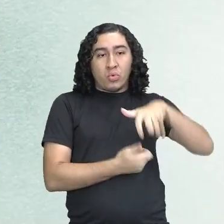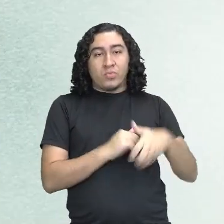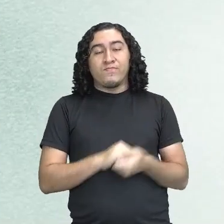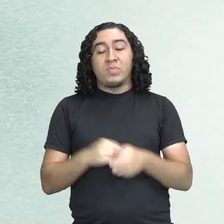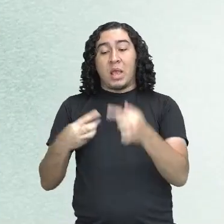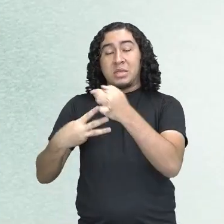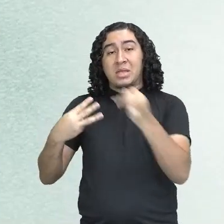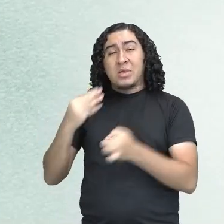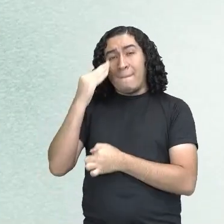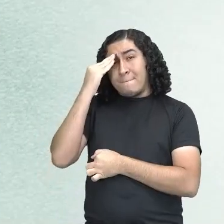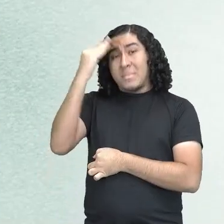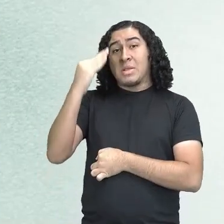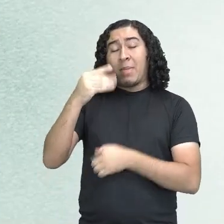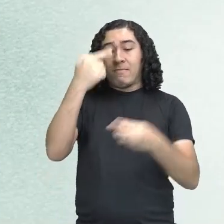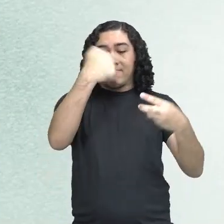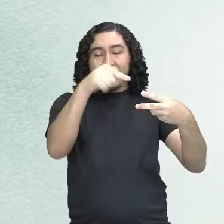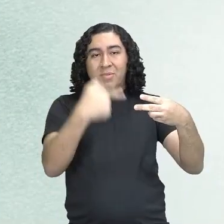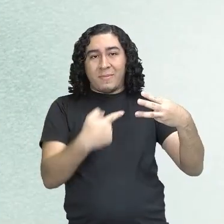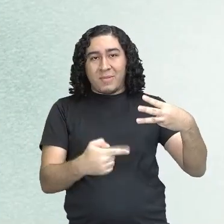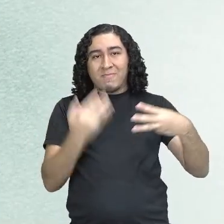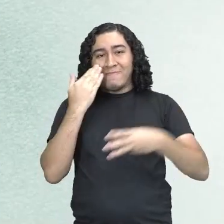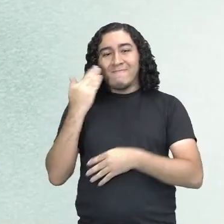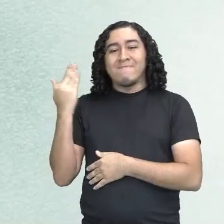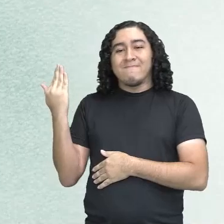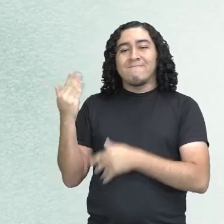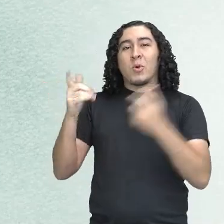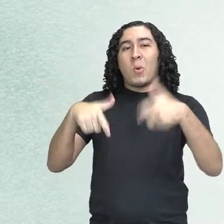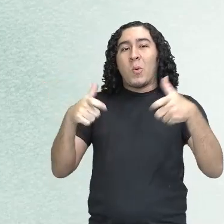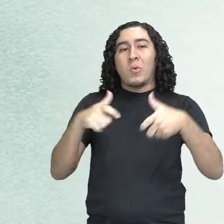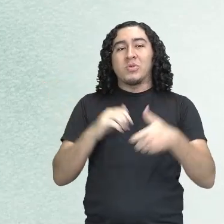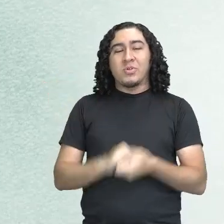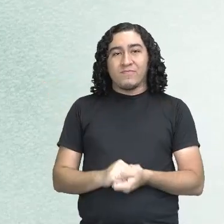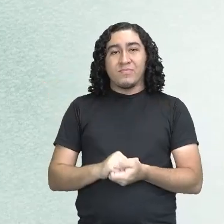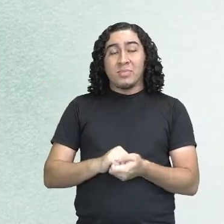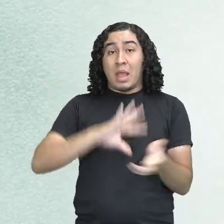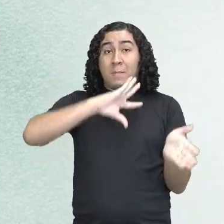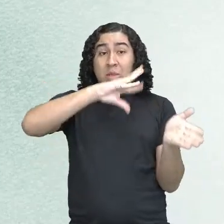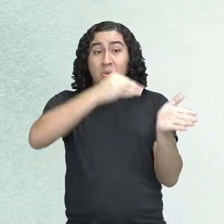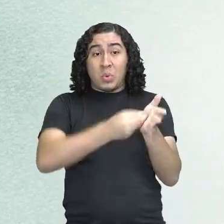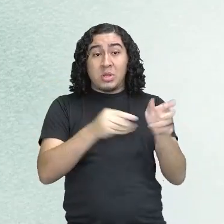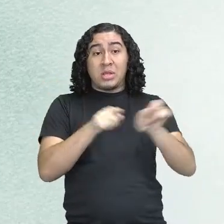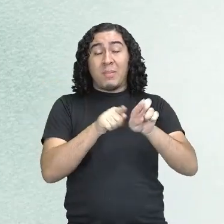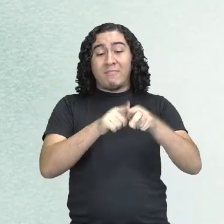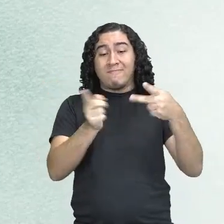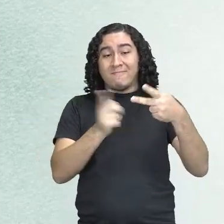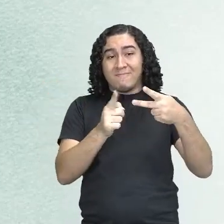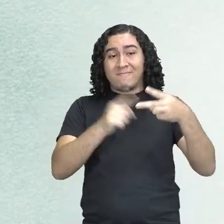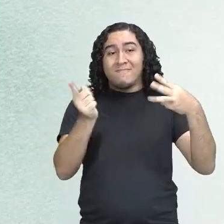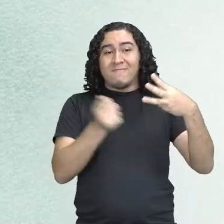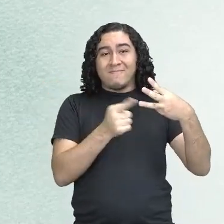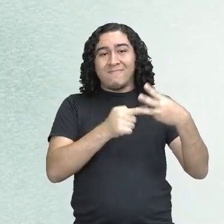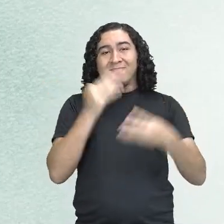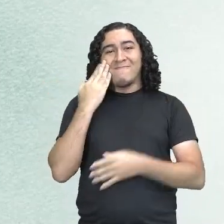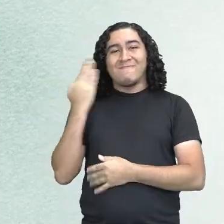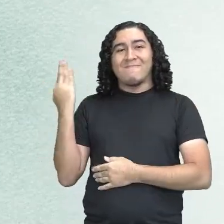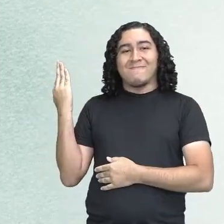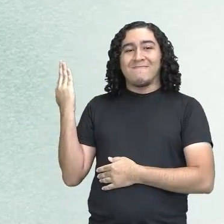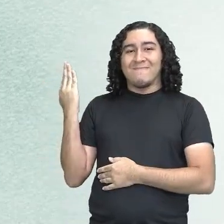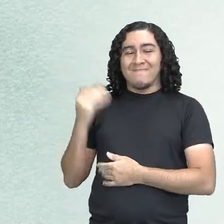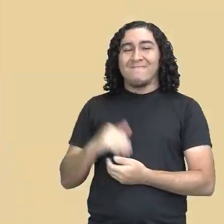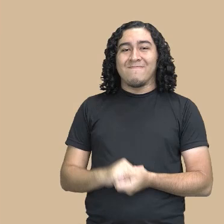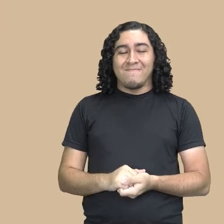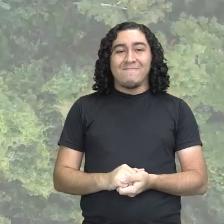3 maiores florestas tropicais estão localizadas na Amazônia, na Bacia do Rio Congo e no